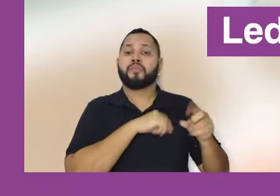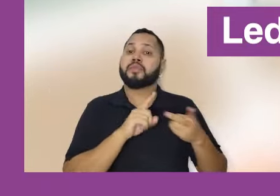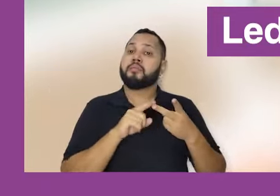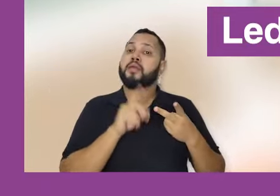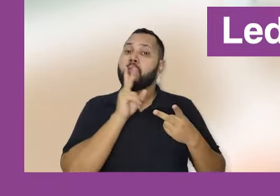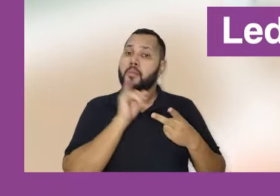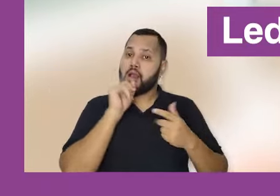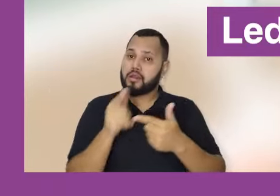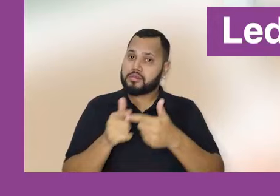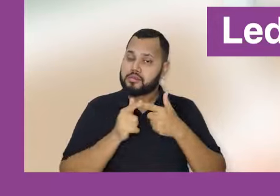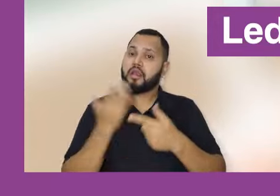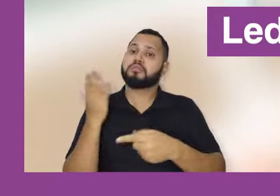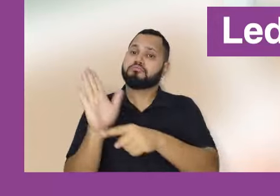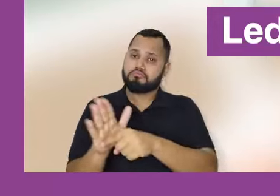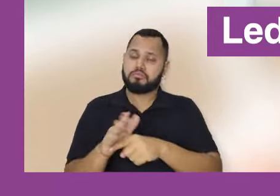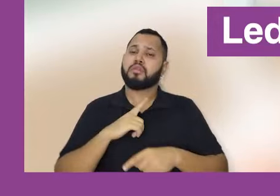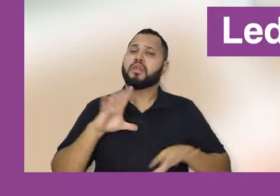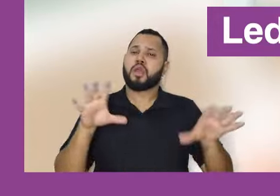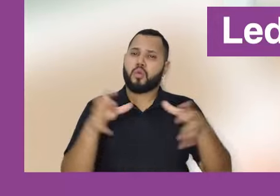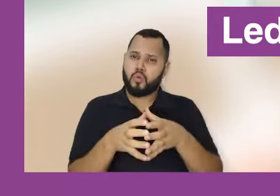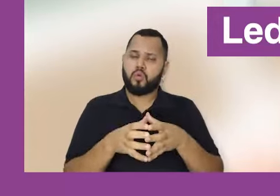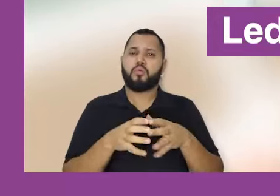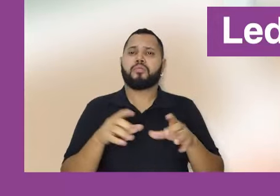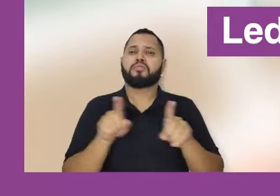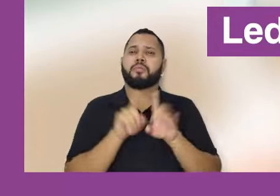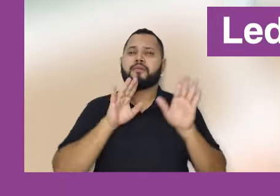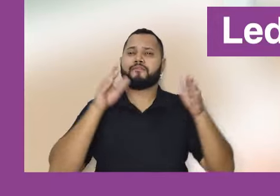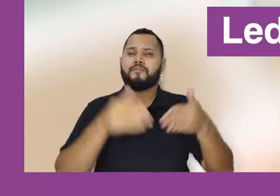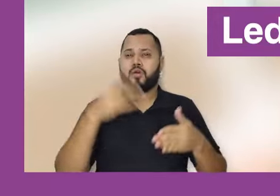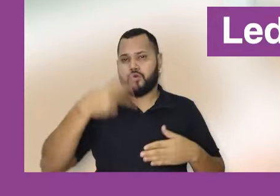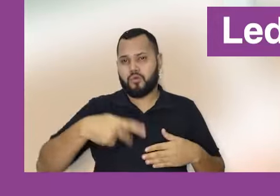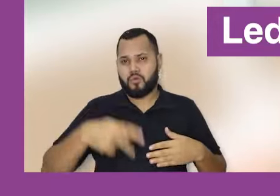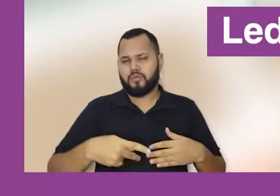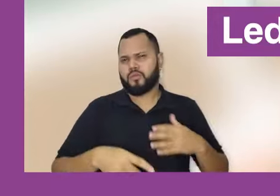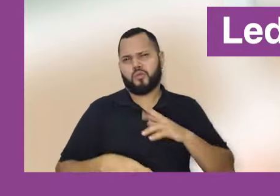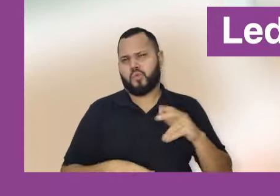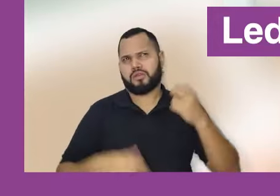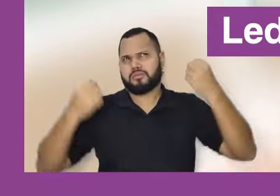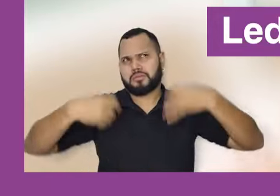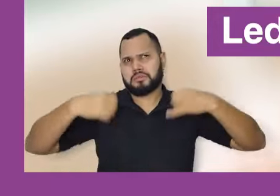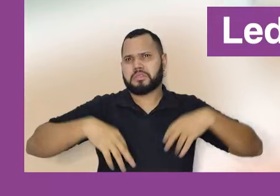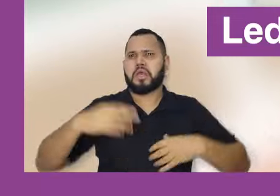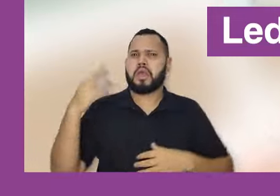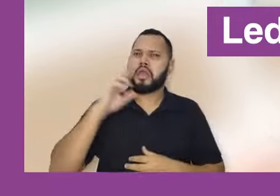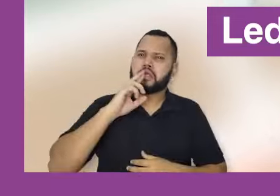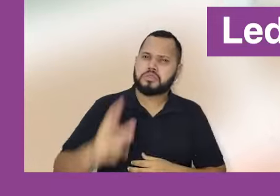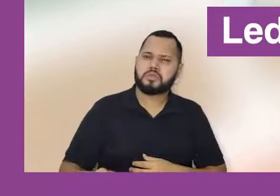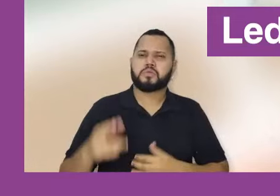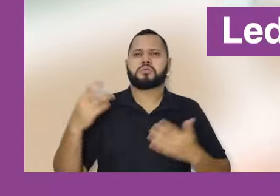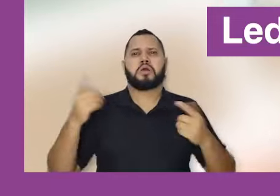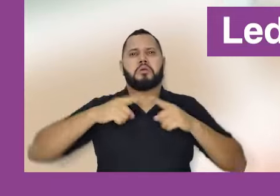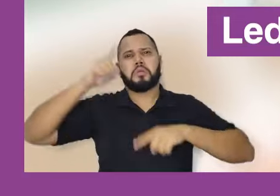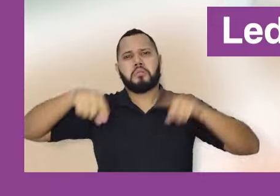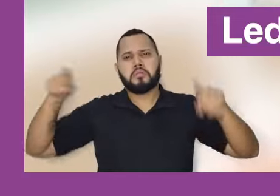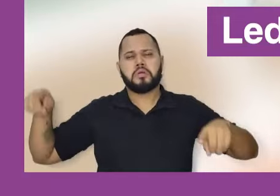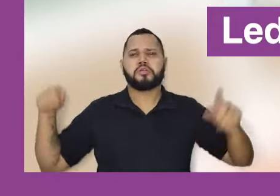estendida a gente tem focos grupos e a gente tem fóruns dentro da empresa não só para falar de resultado e de hard